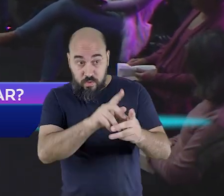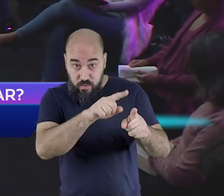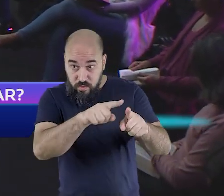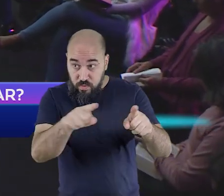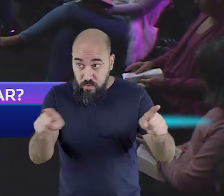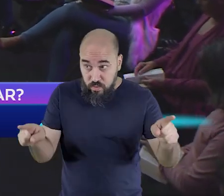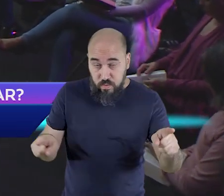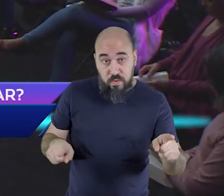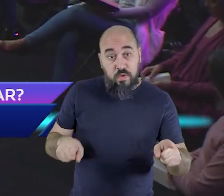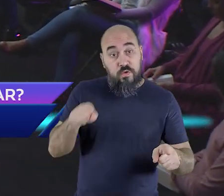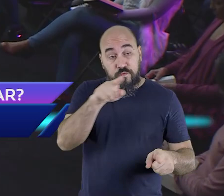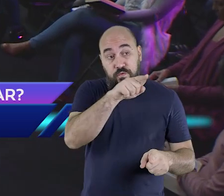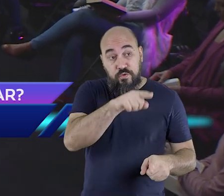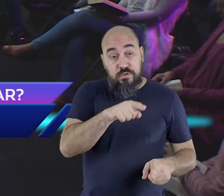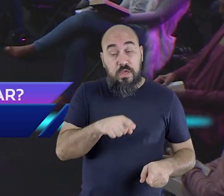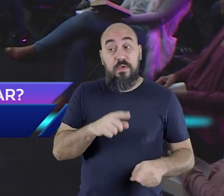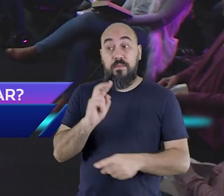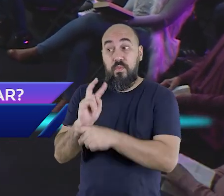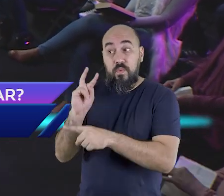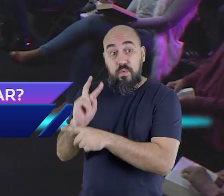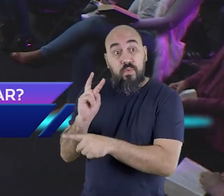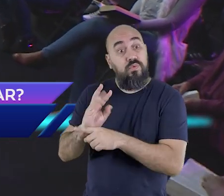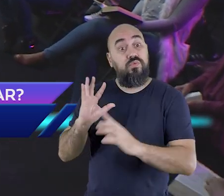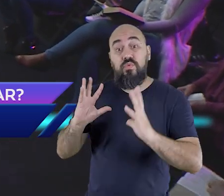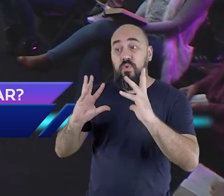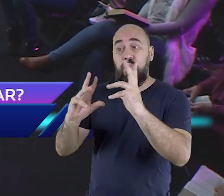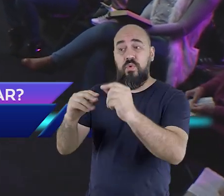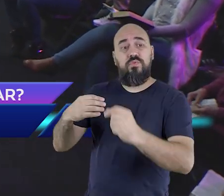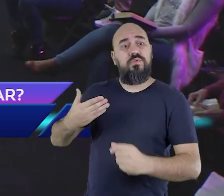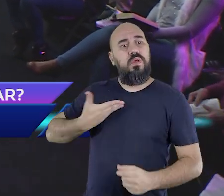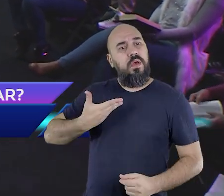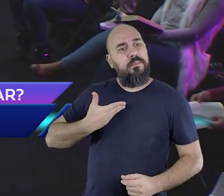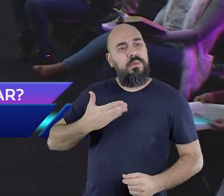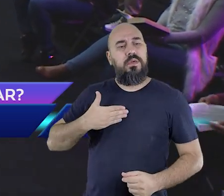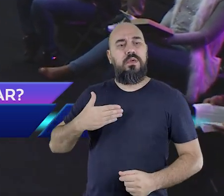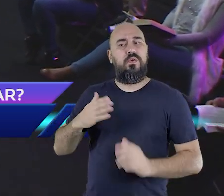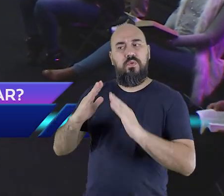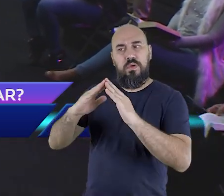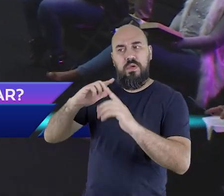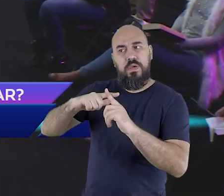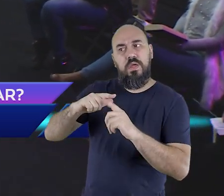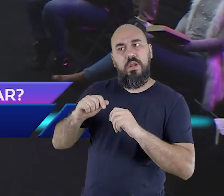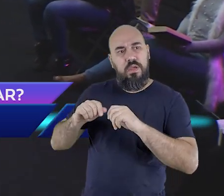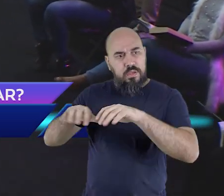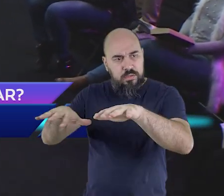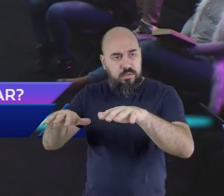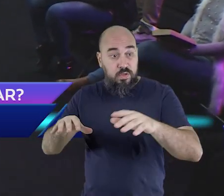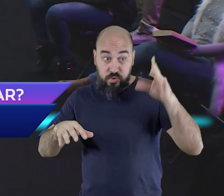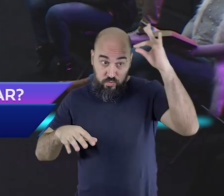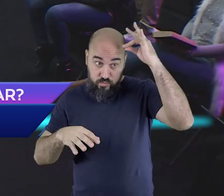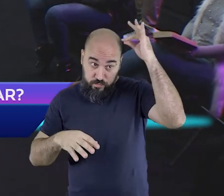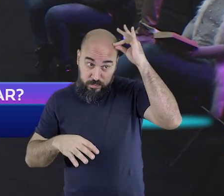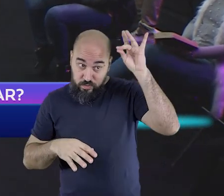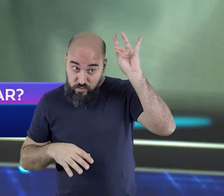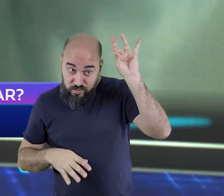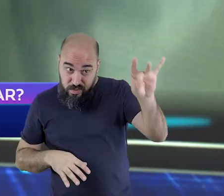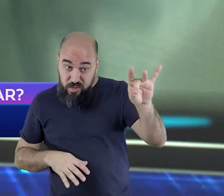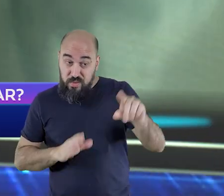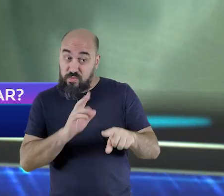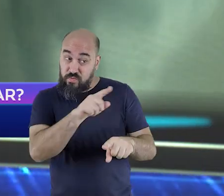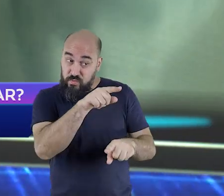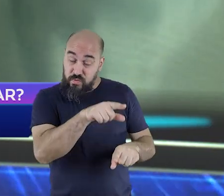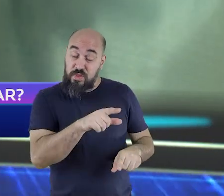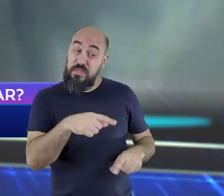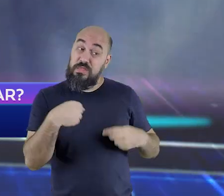"Atendei por vós e por todo o rebanho, sobre o qual o Espírito Santo vos constituiu bispos,